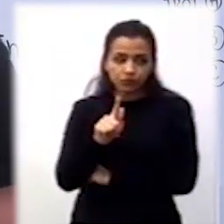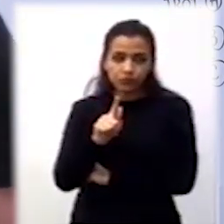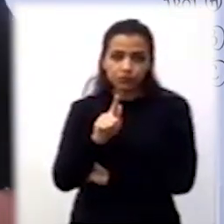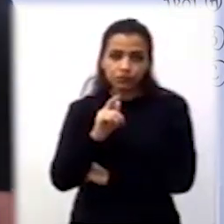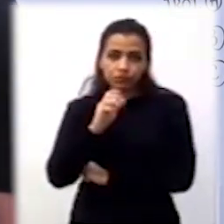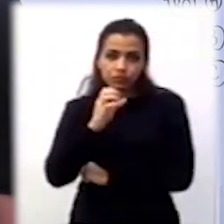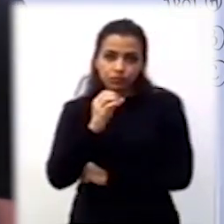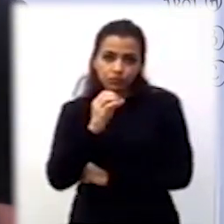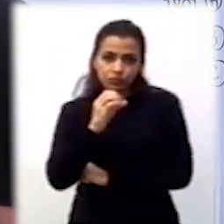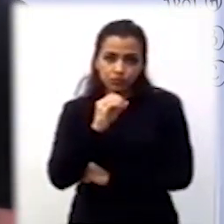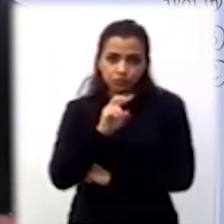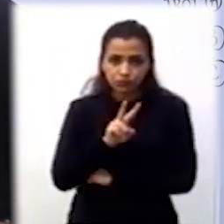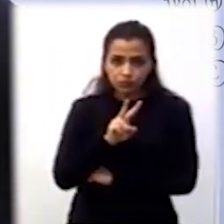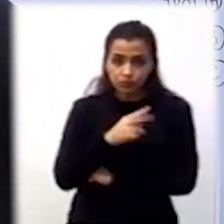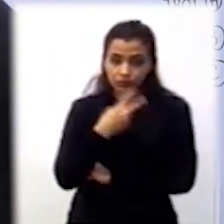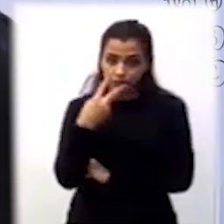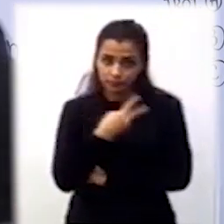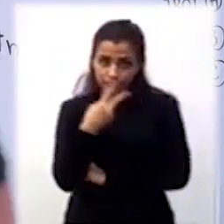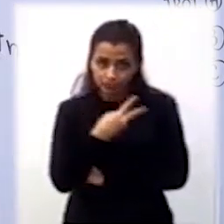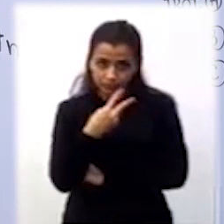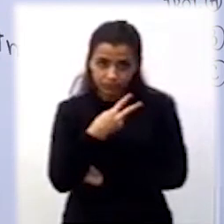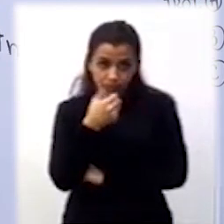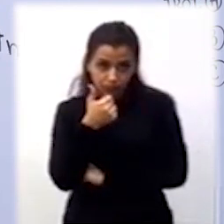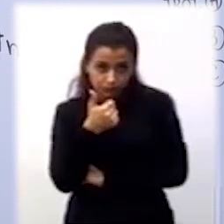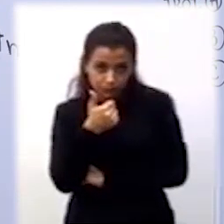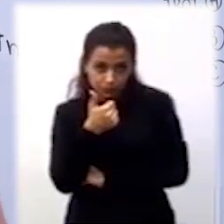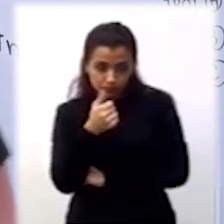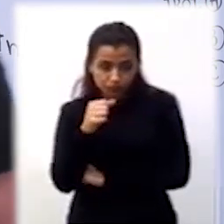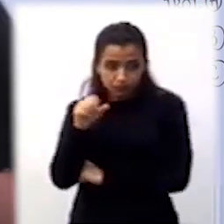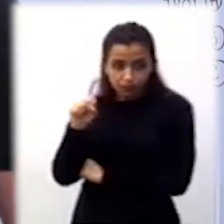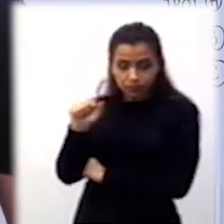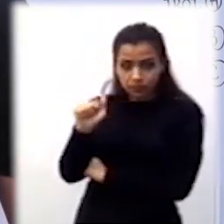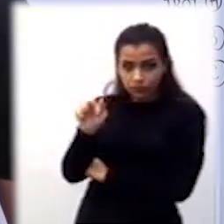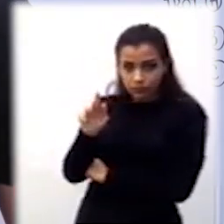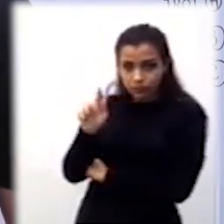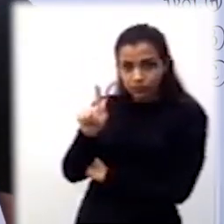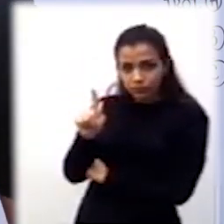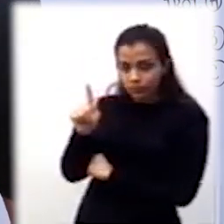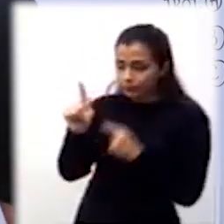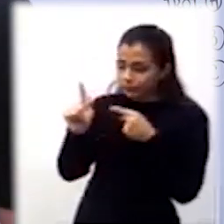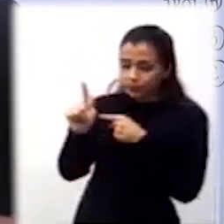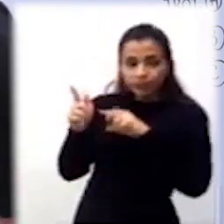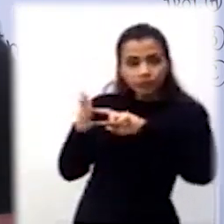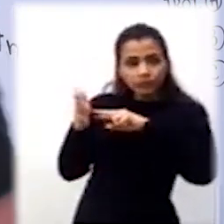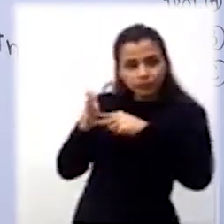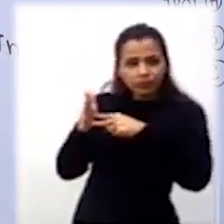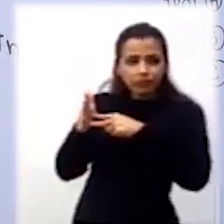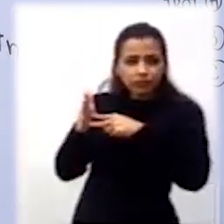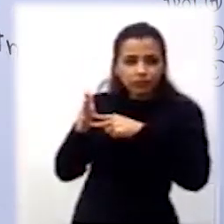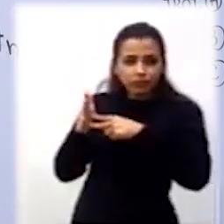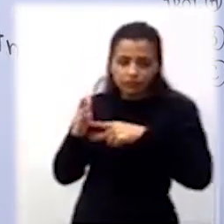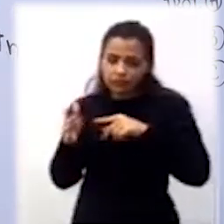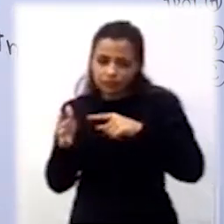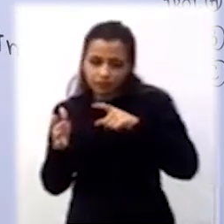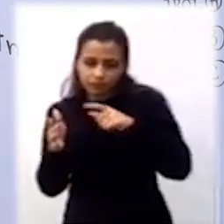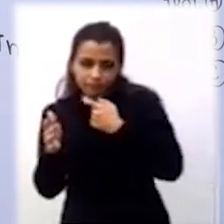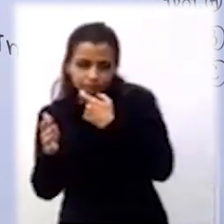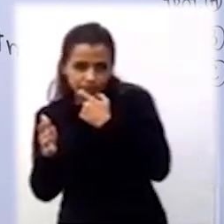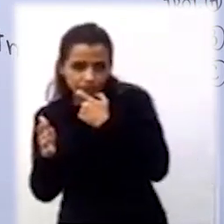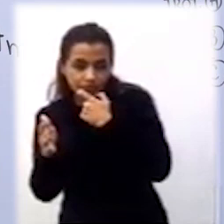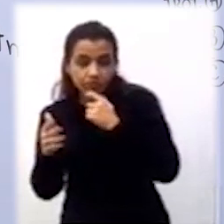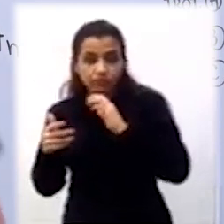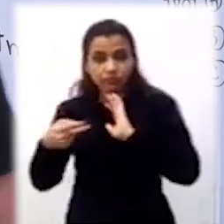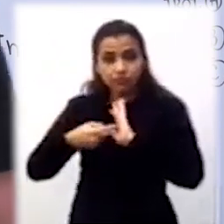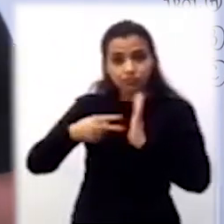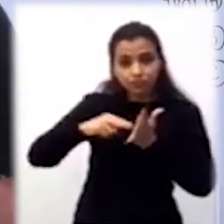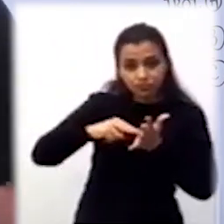SARS-CoV-2, segunda geração, tá? SARS, na verdade, vem do inglês, que quer dizer a síndrome